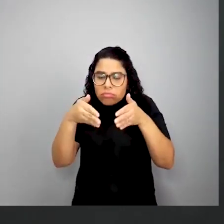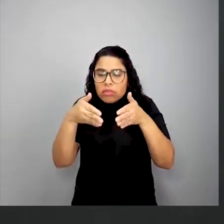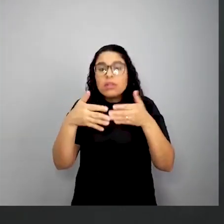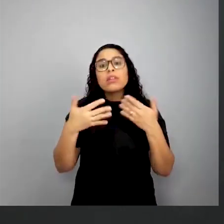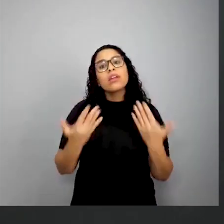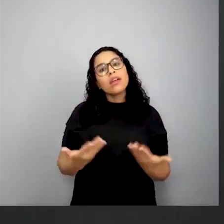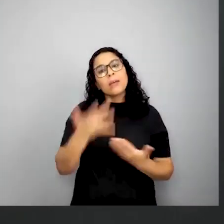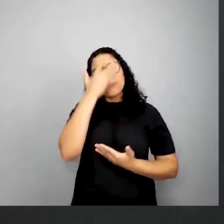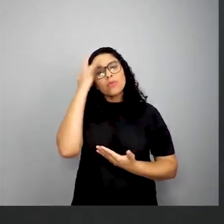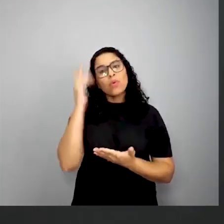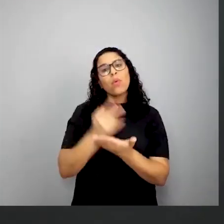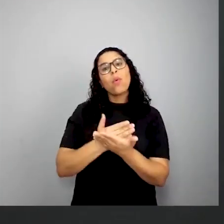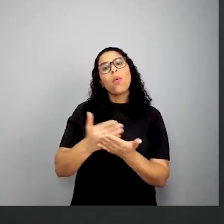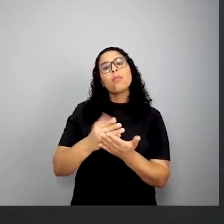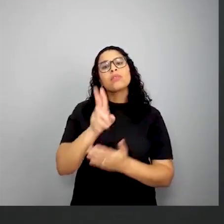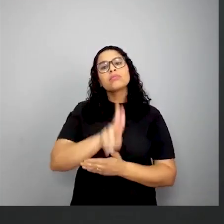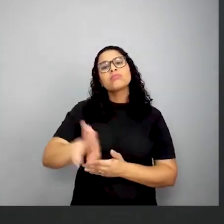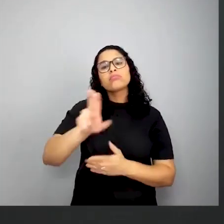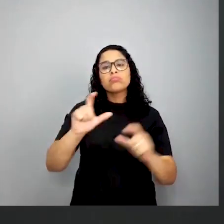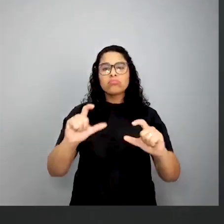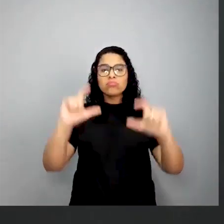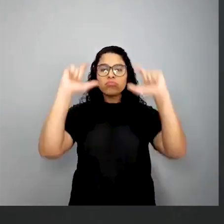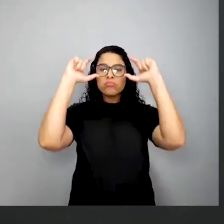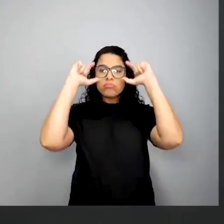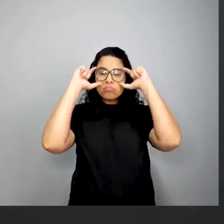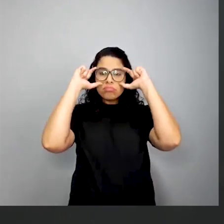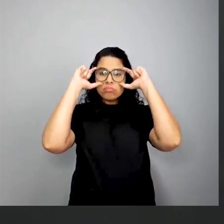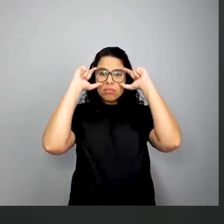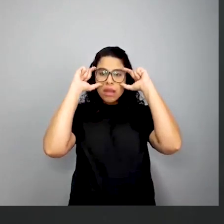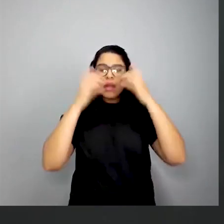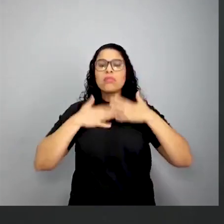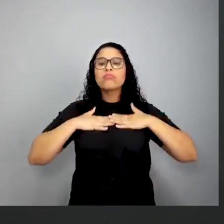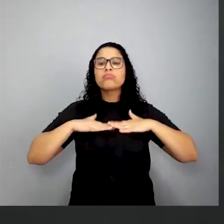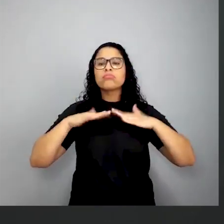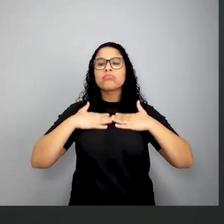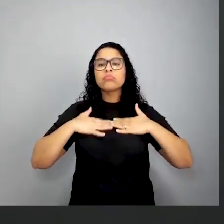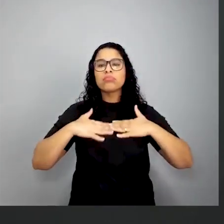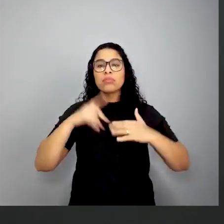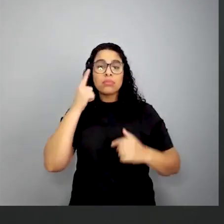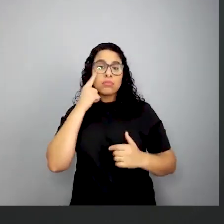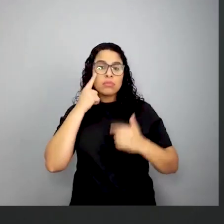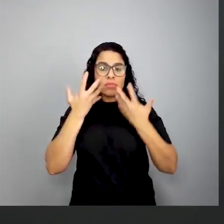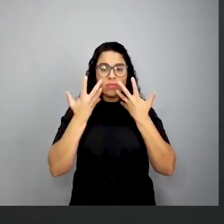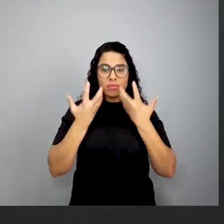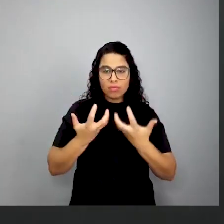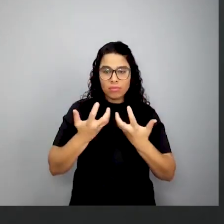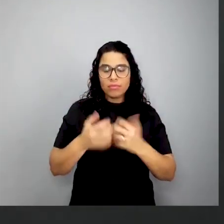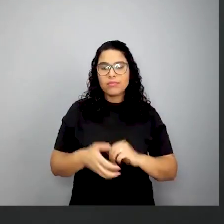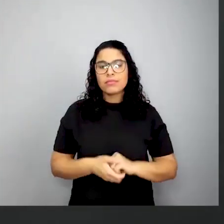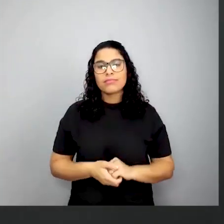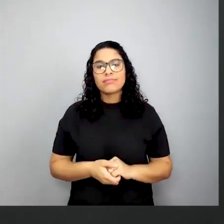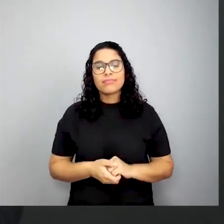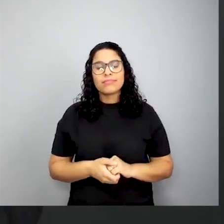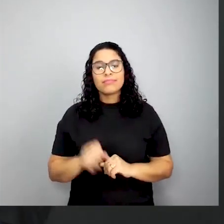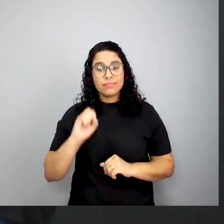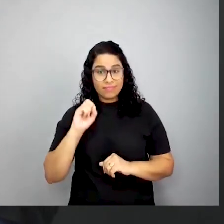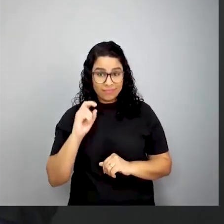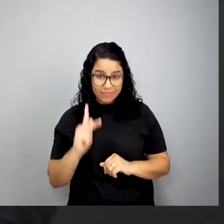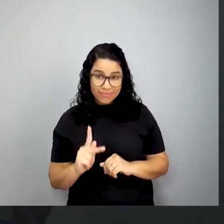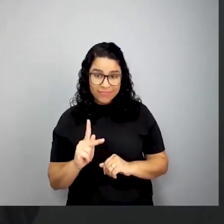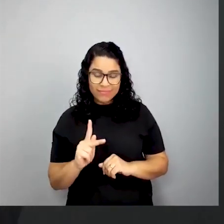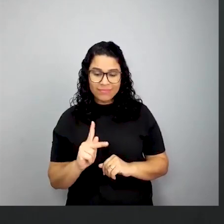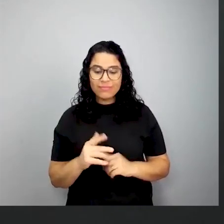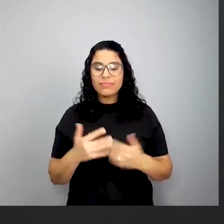para aliviar aí o impacto dessa vista cansada. Tranquilo? Então, lembrou bem